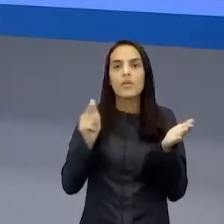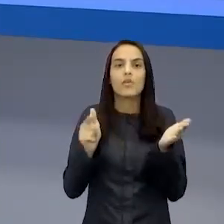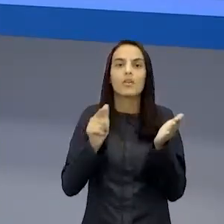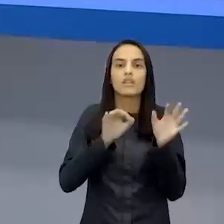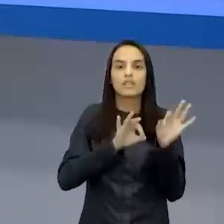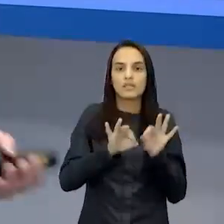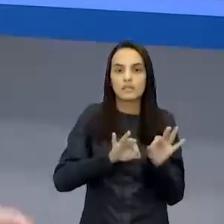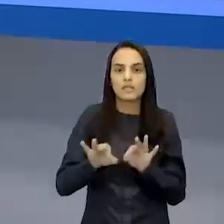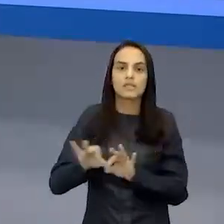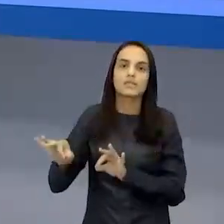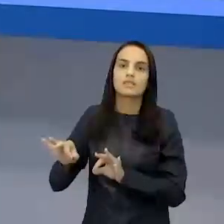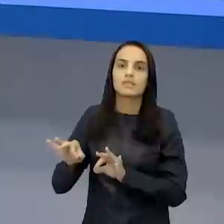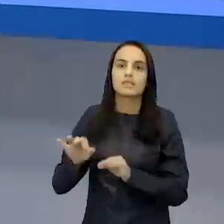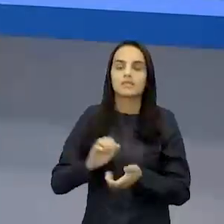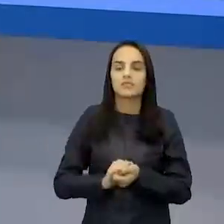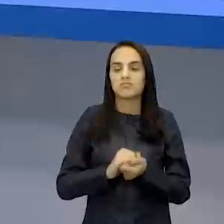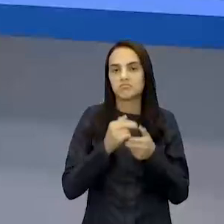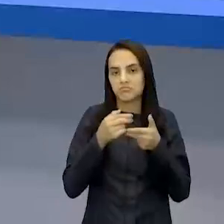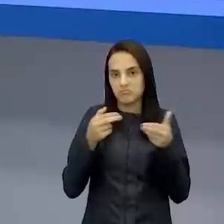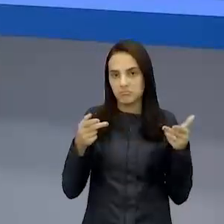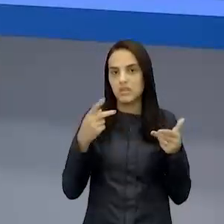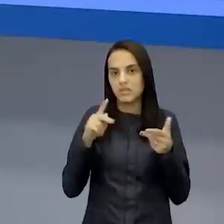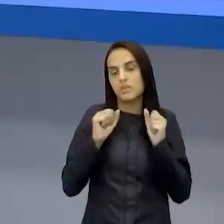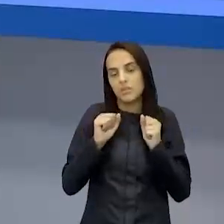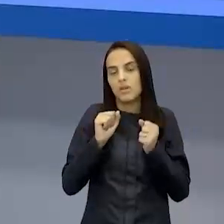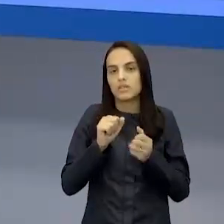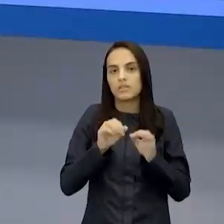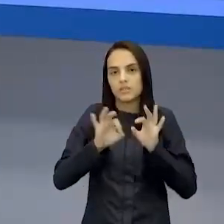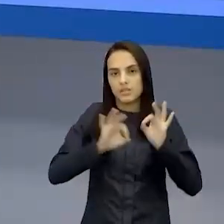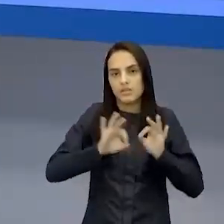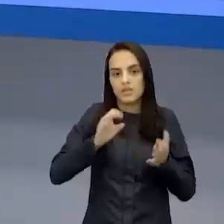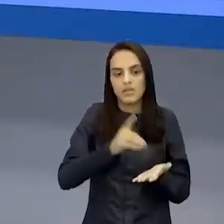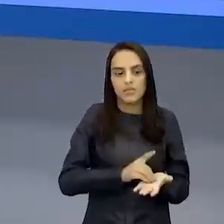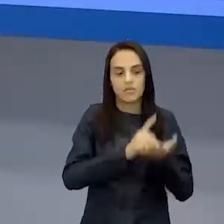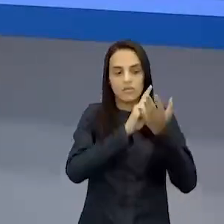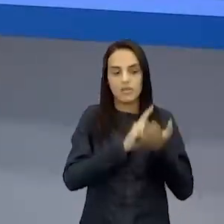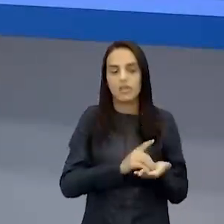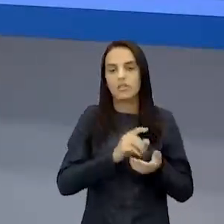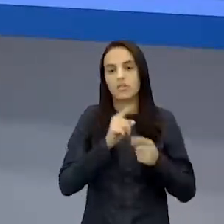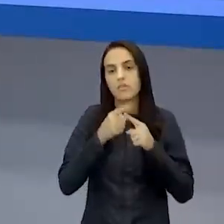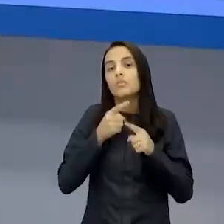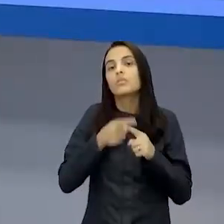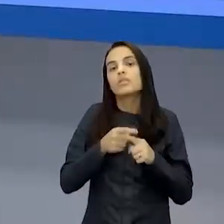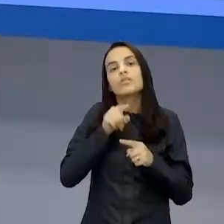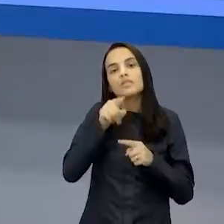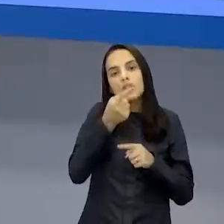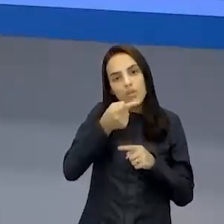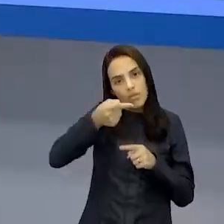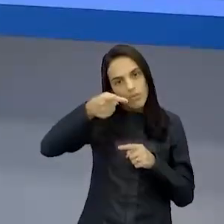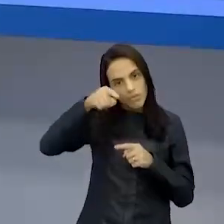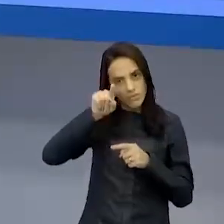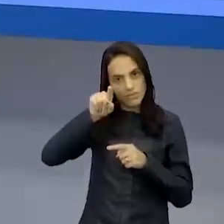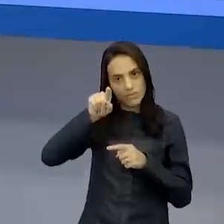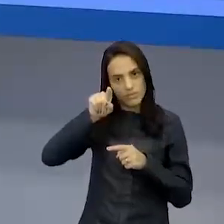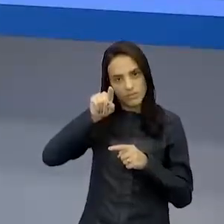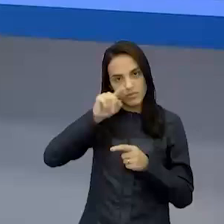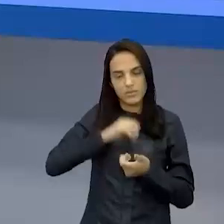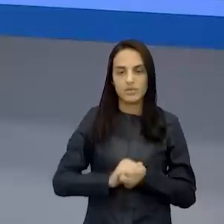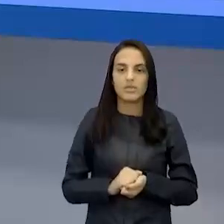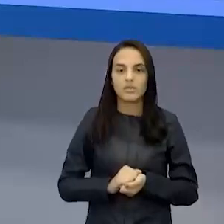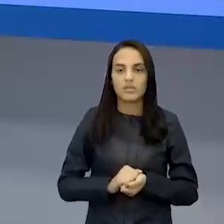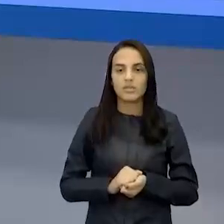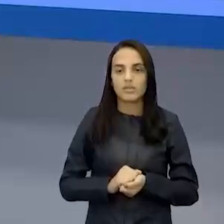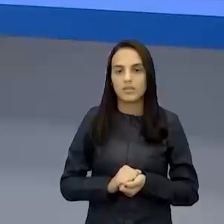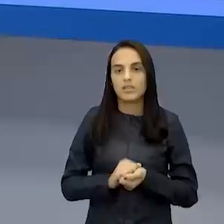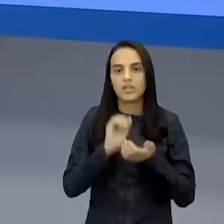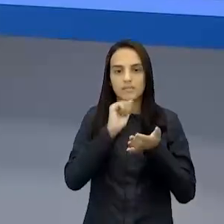lápis, borracha e caneta, e se quiser também pode separar o seu diário de bordo, porque hoje a gente vai fazer aquela última parte do quê? Do sobrevoo